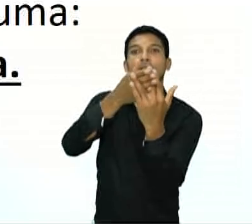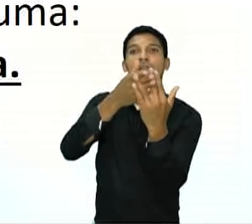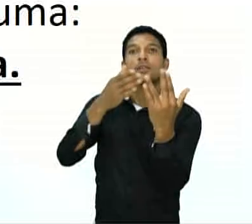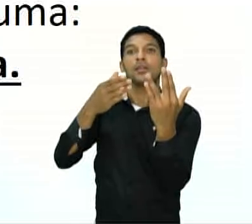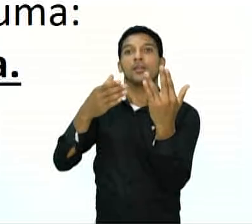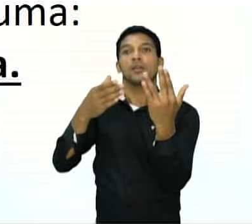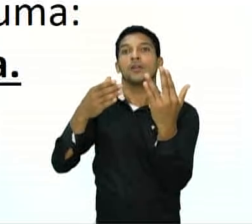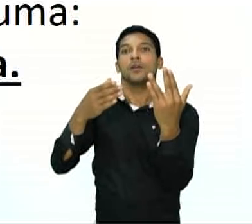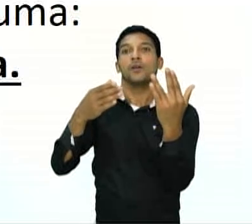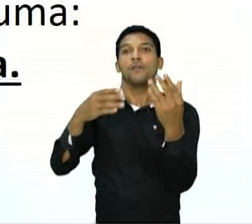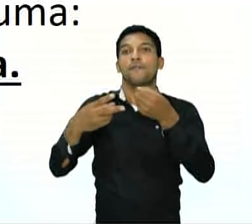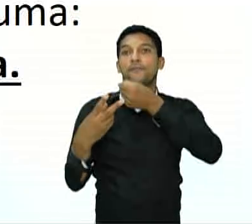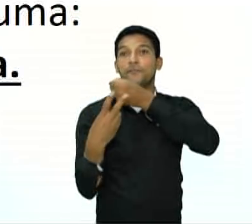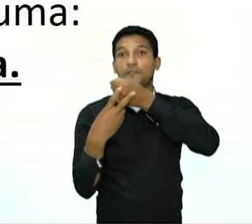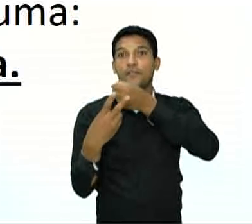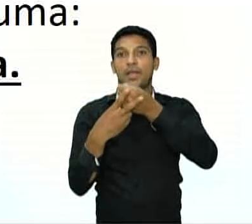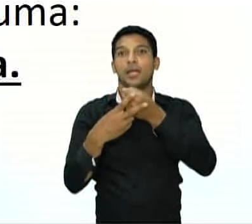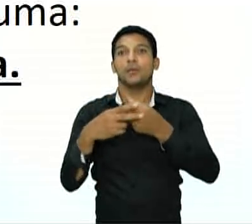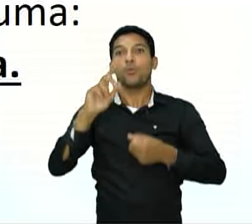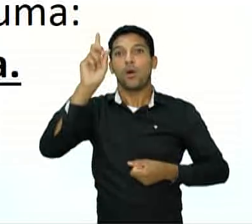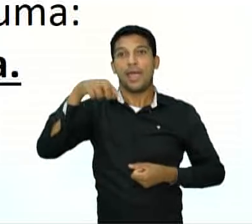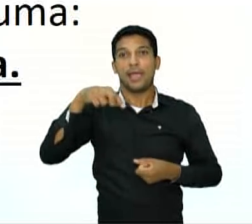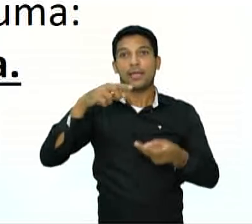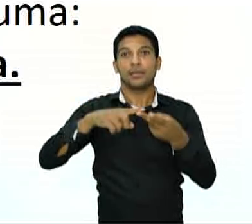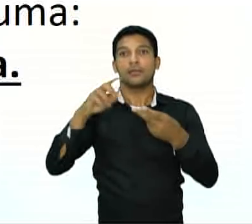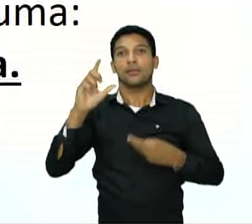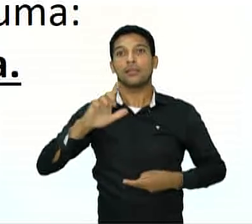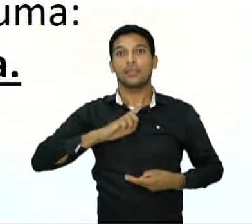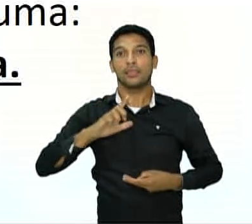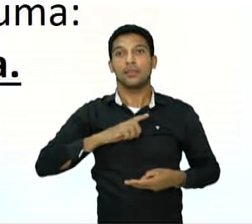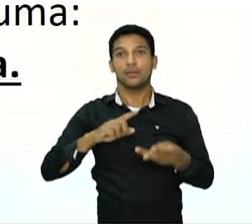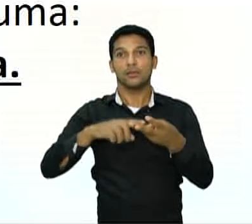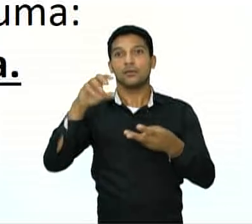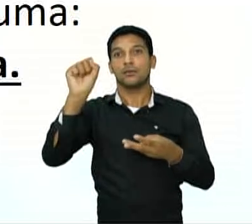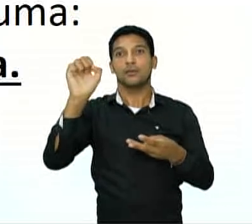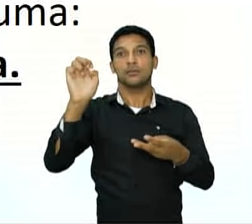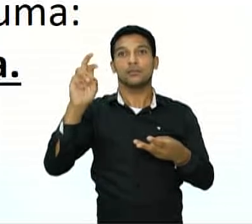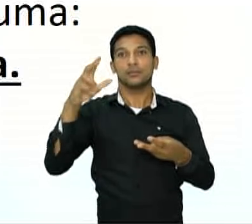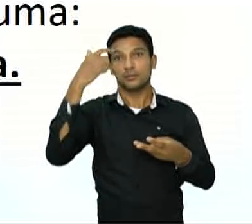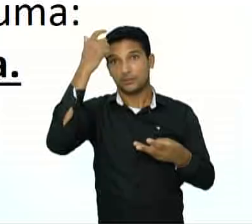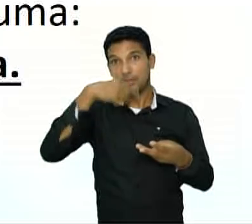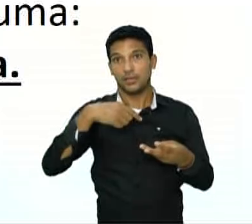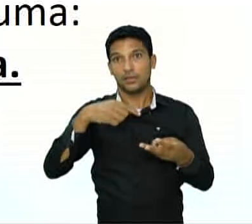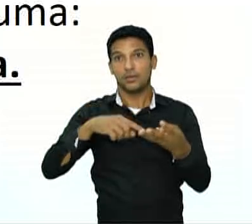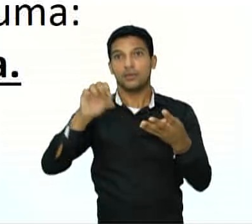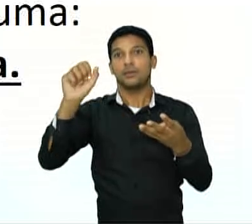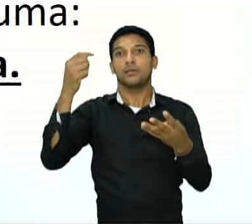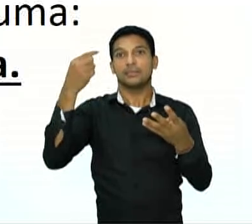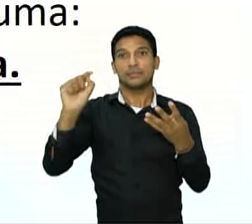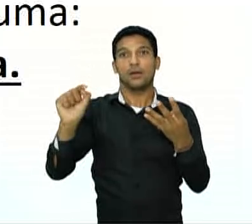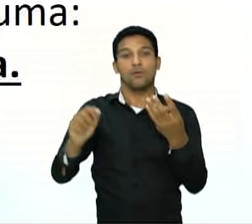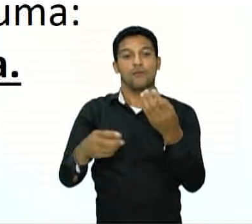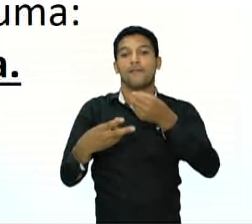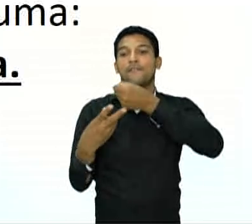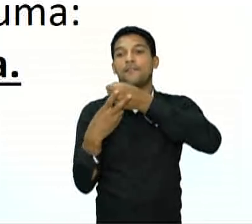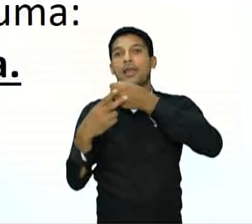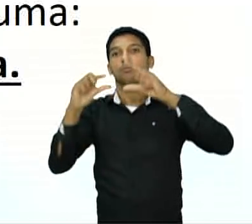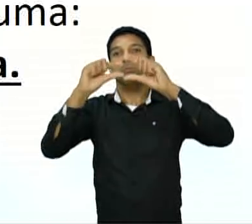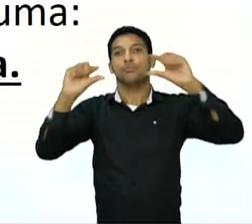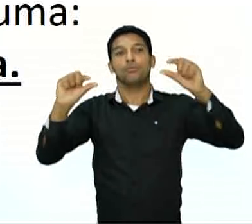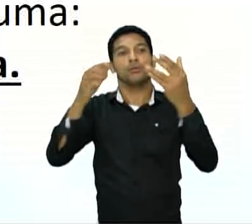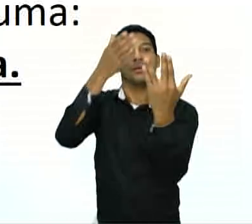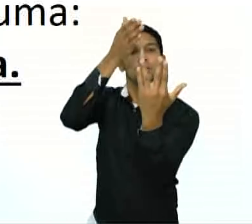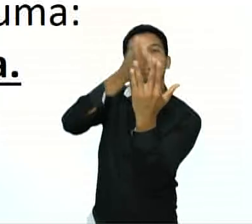é, ser, somos, são, verbo de estado. E depois desse são, introduzir uma